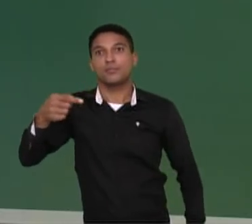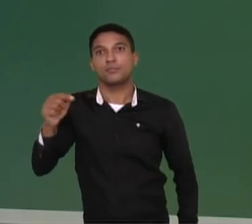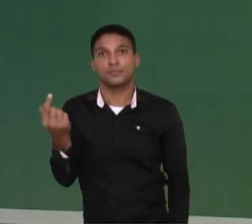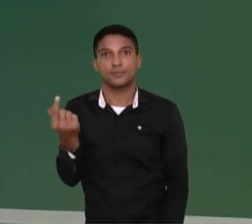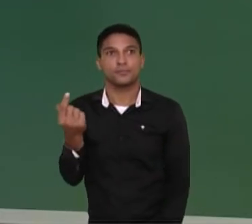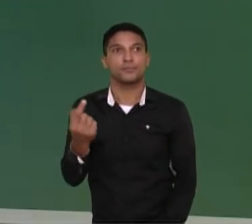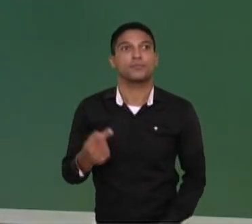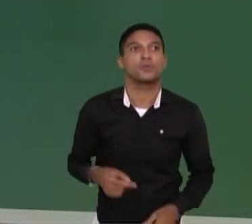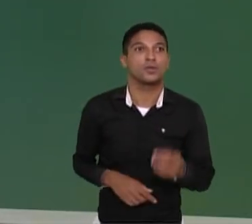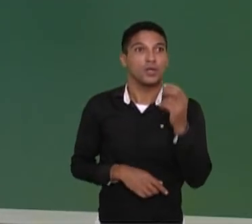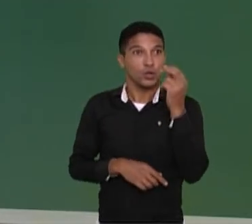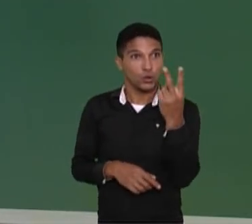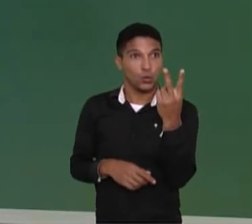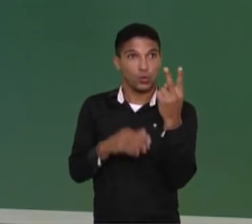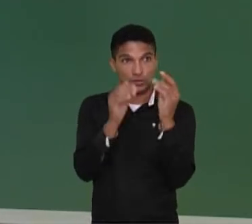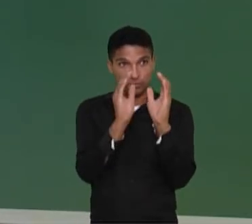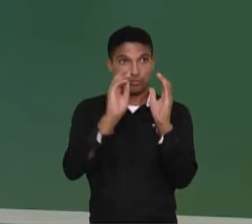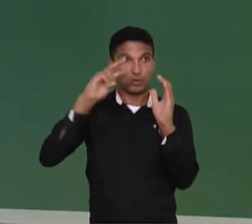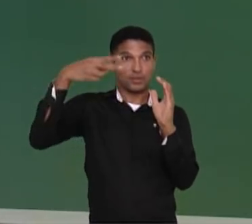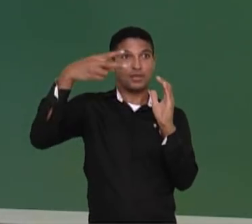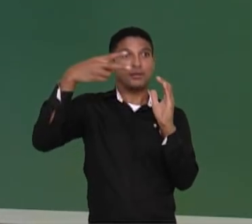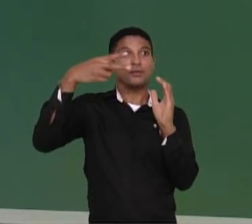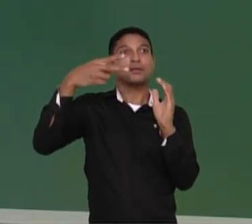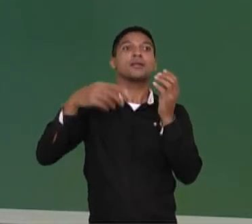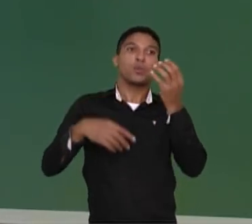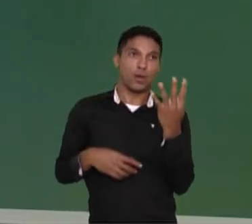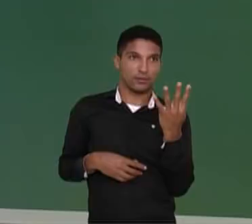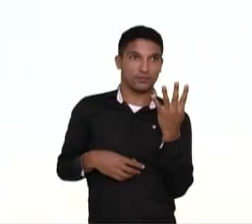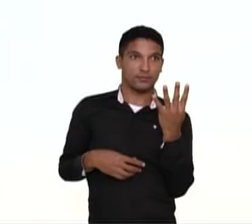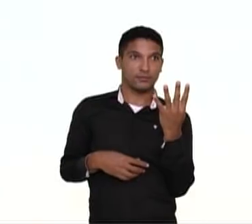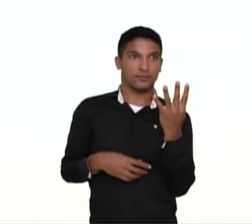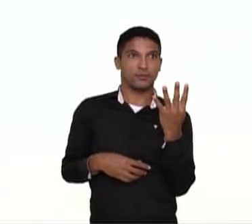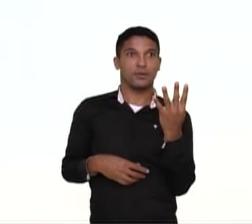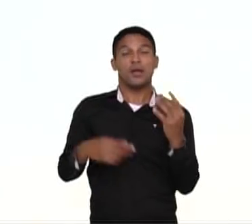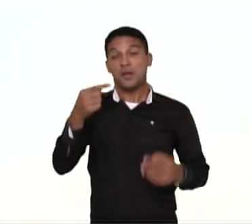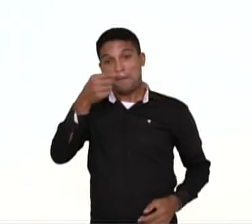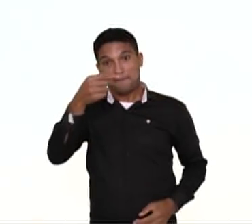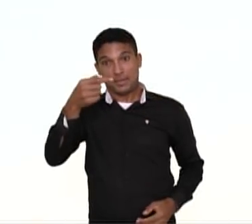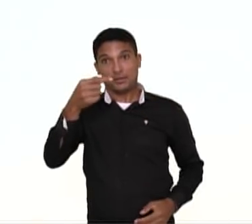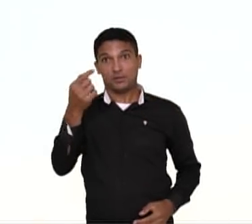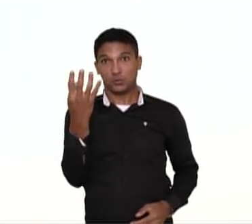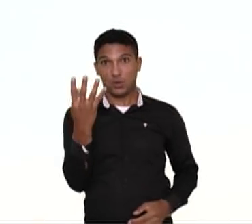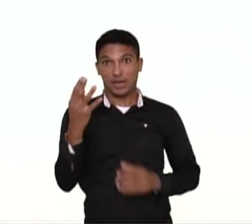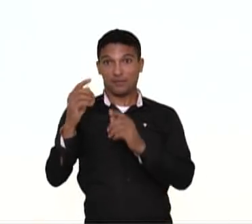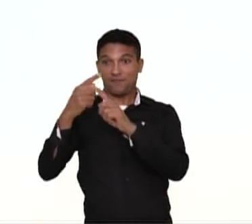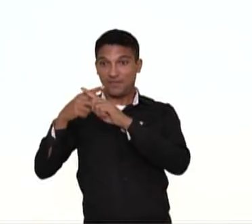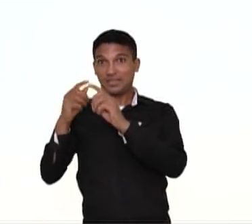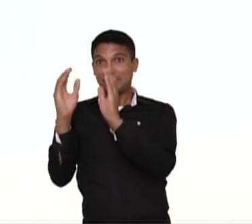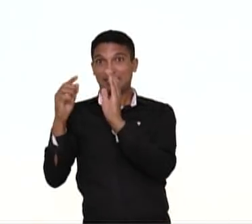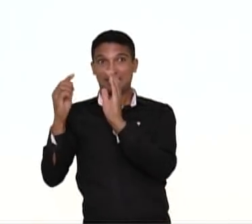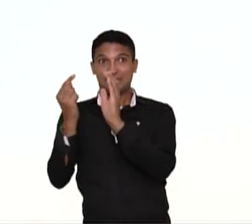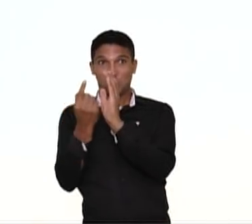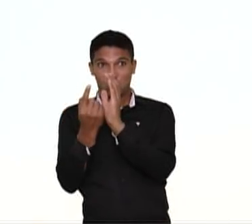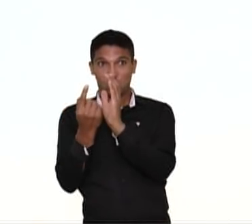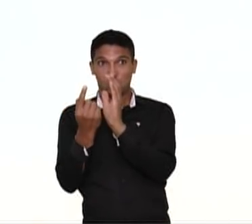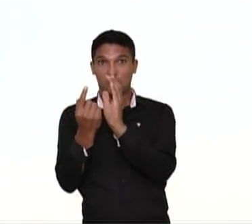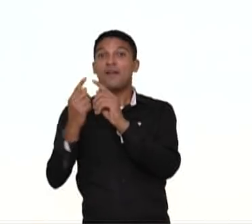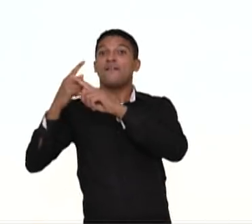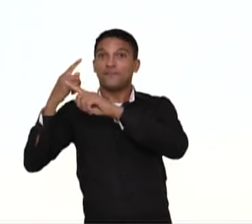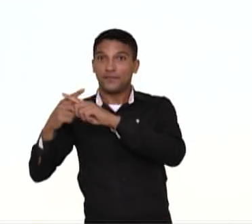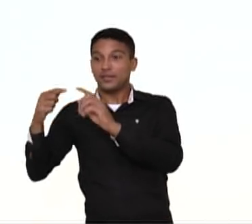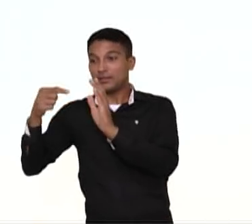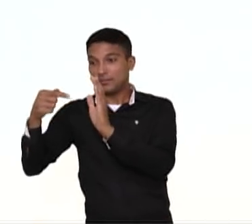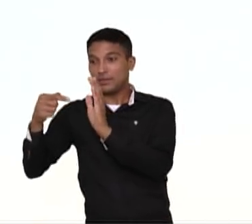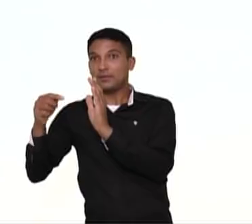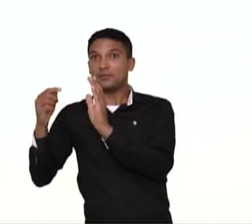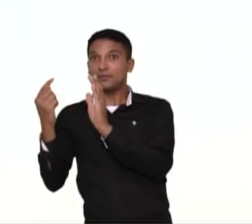2², 4, menos 4 vezes 1 vezes menos 1, 4 positivo, e o meu delta fica igual